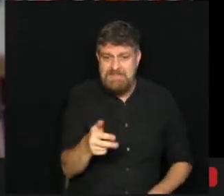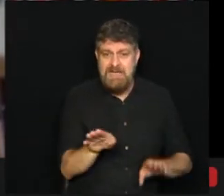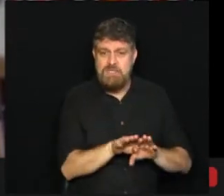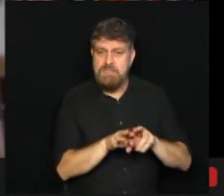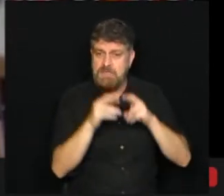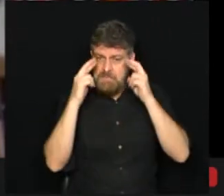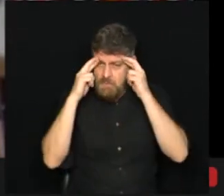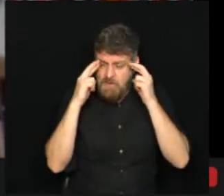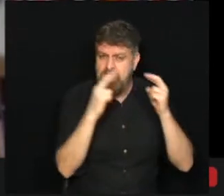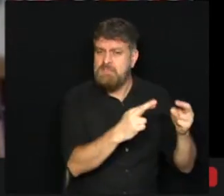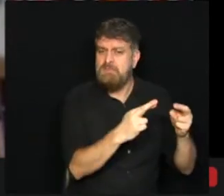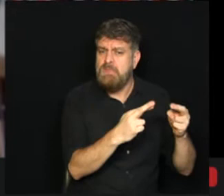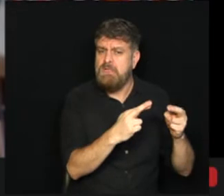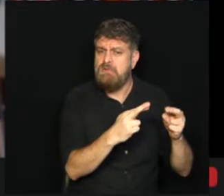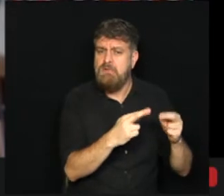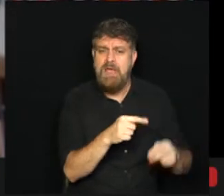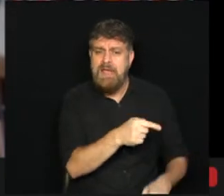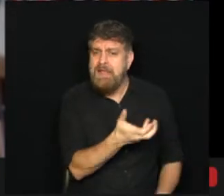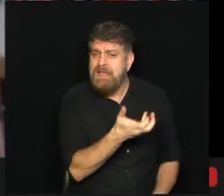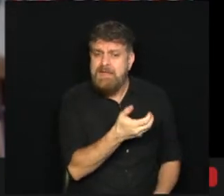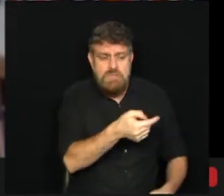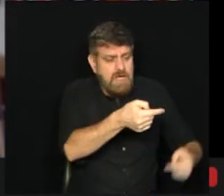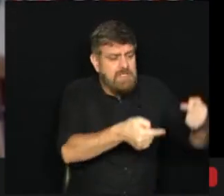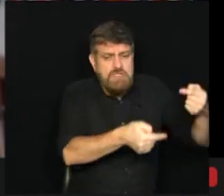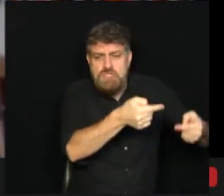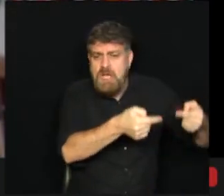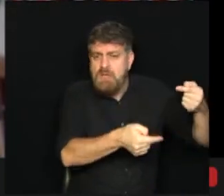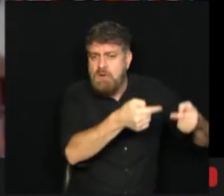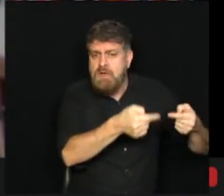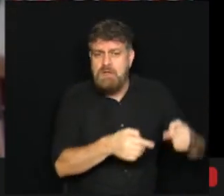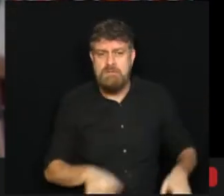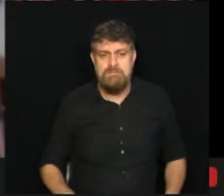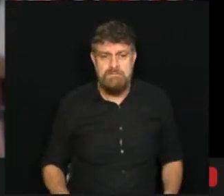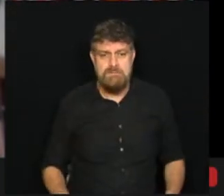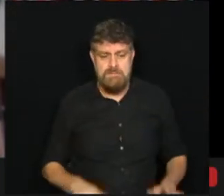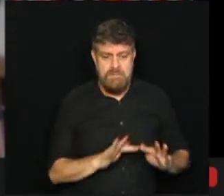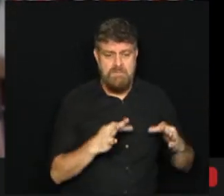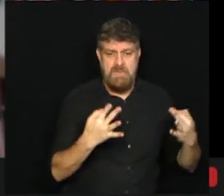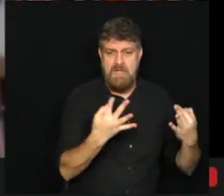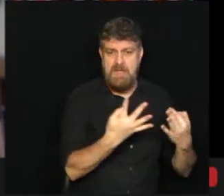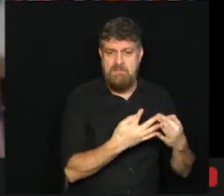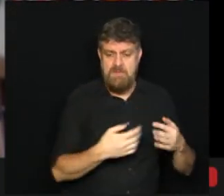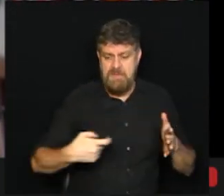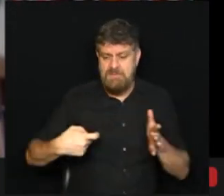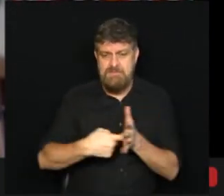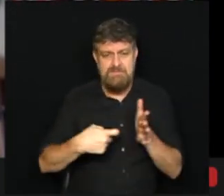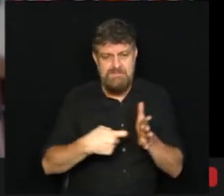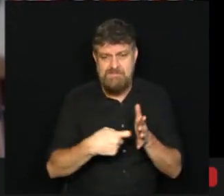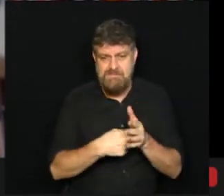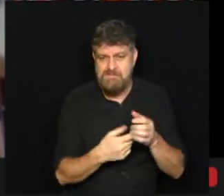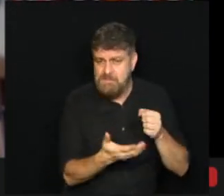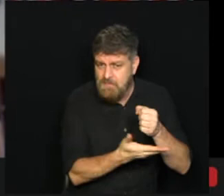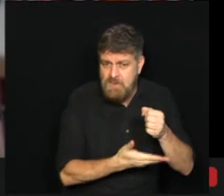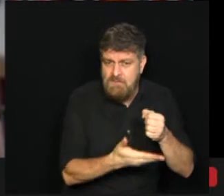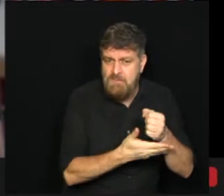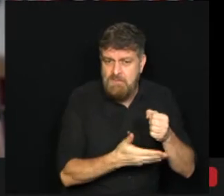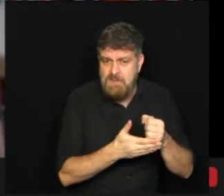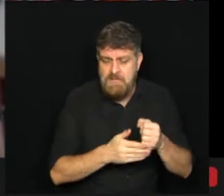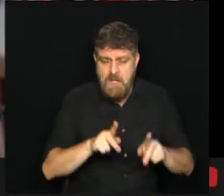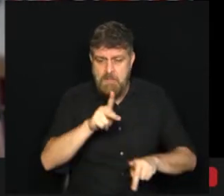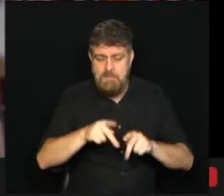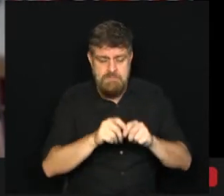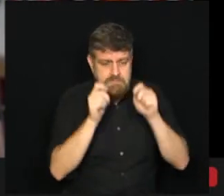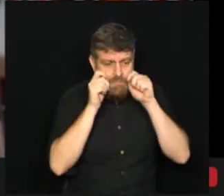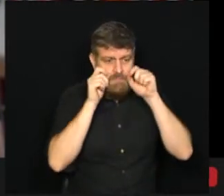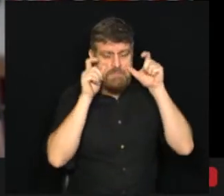enfim. A ação da família de denunciar publicamente foi fundamental para que esse caso viesse à tona, né?